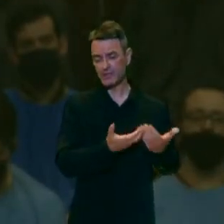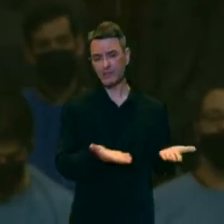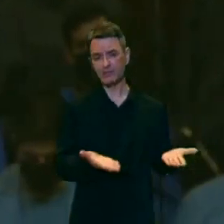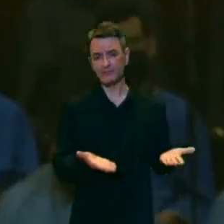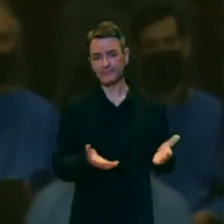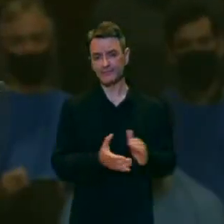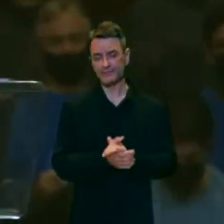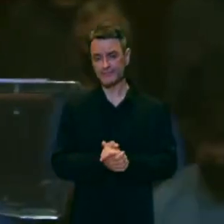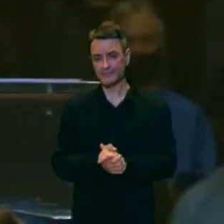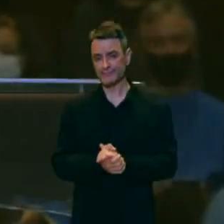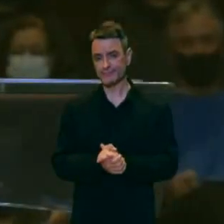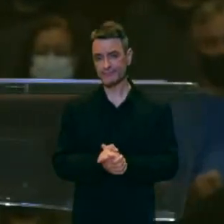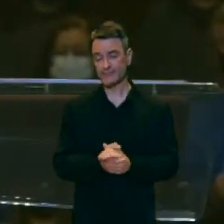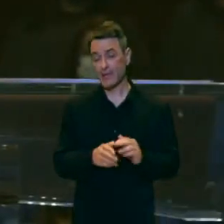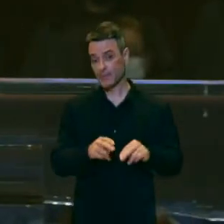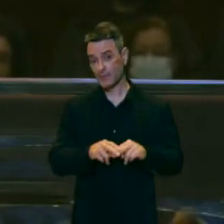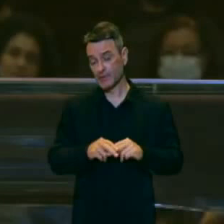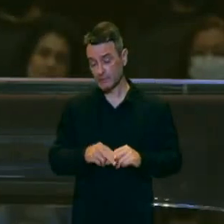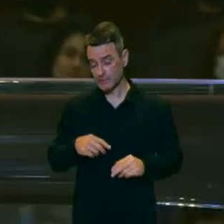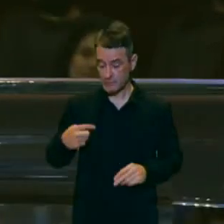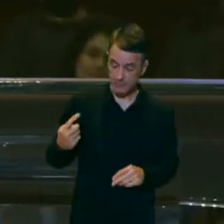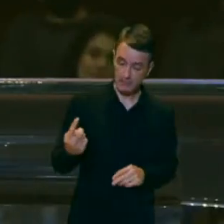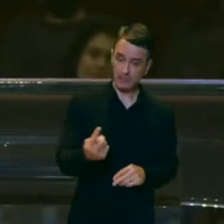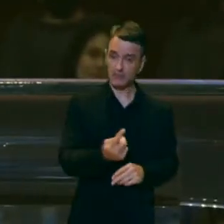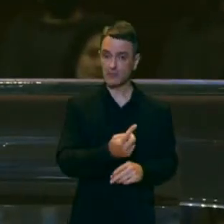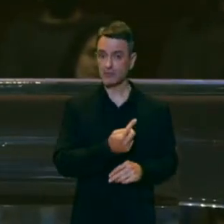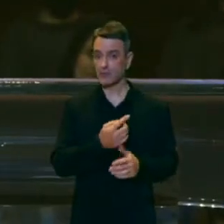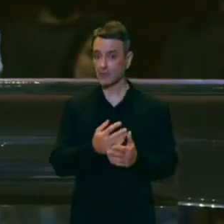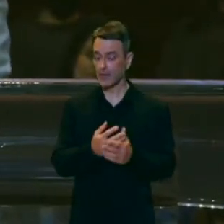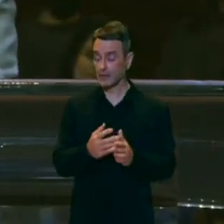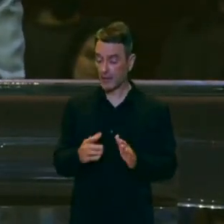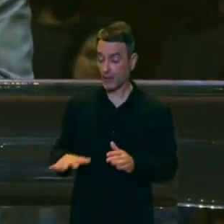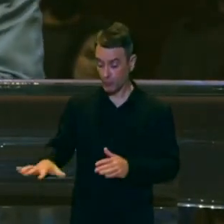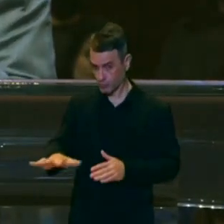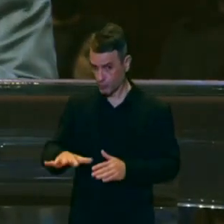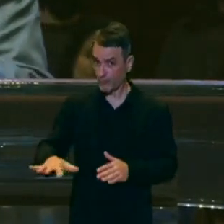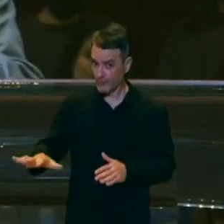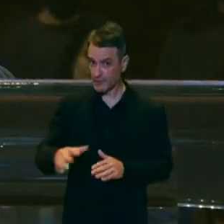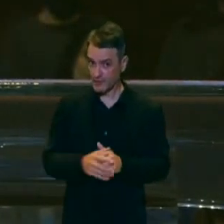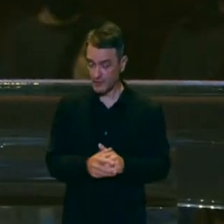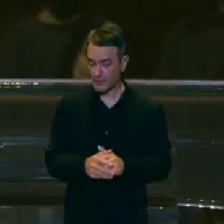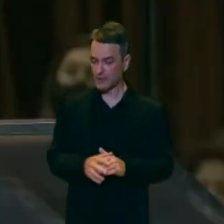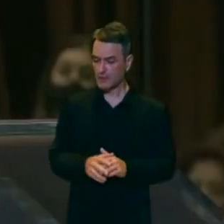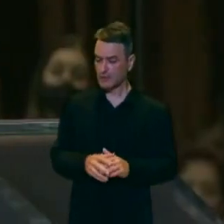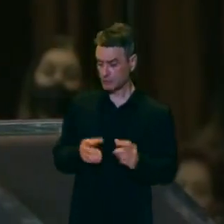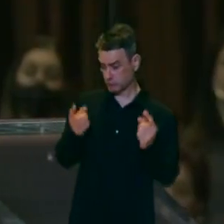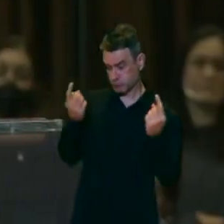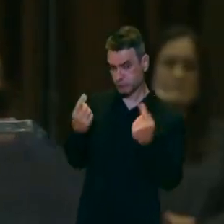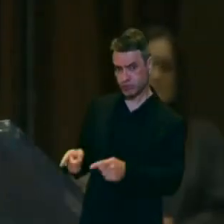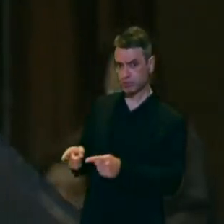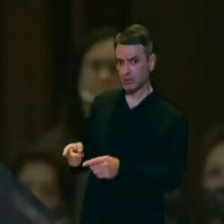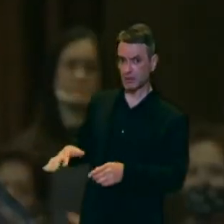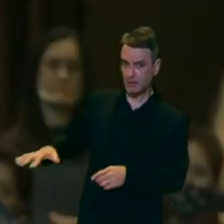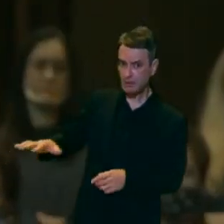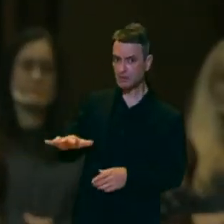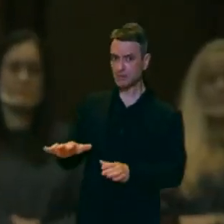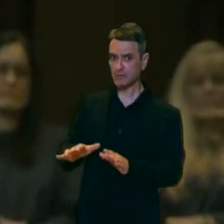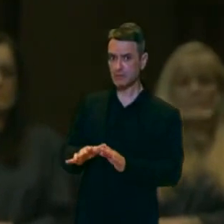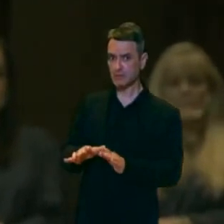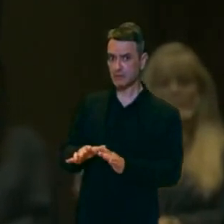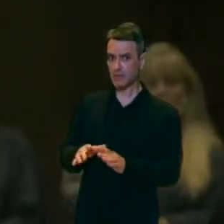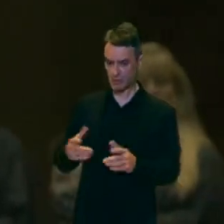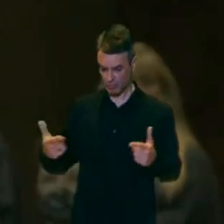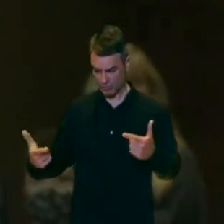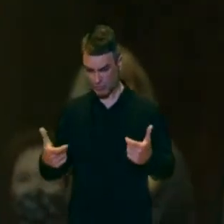Por isso, nós vamos nos rebelar contra eles, porque a nossa guerra vai ser um